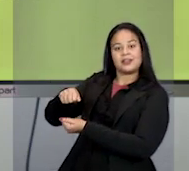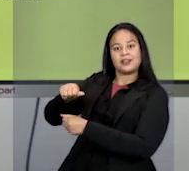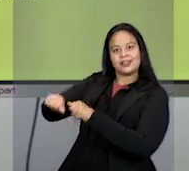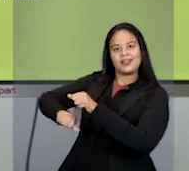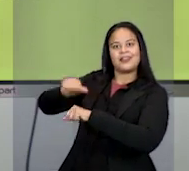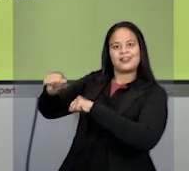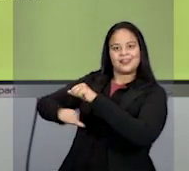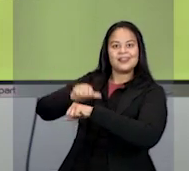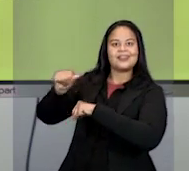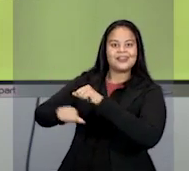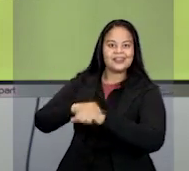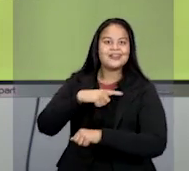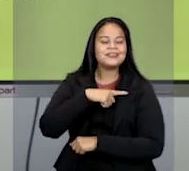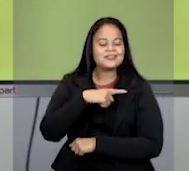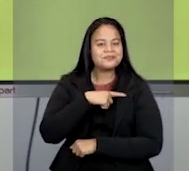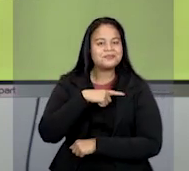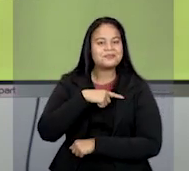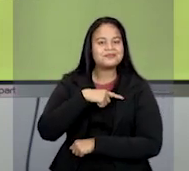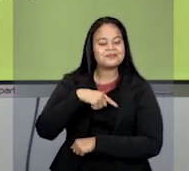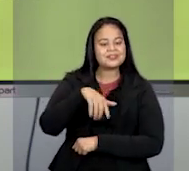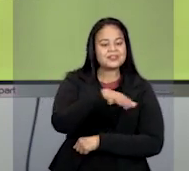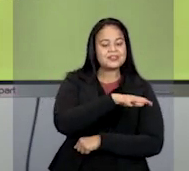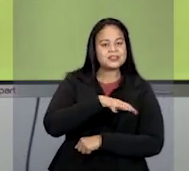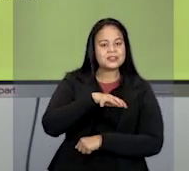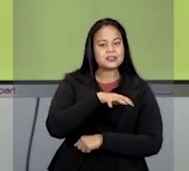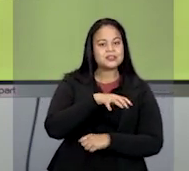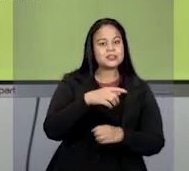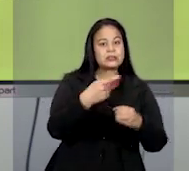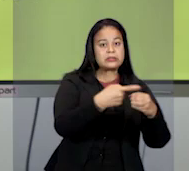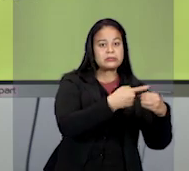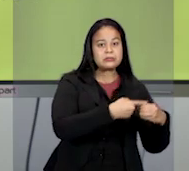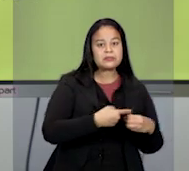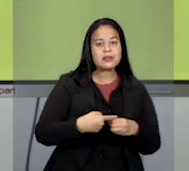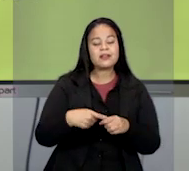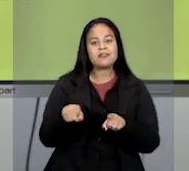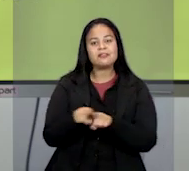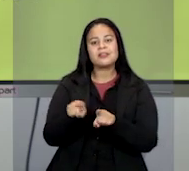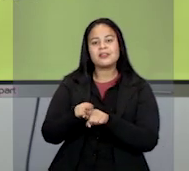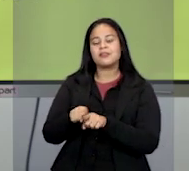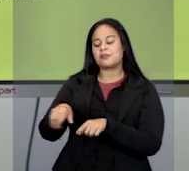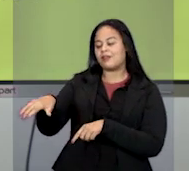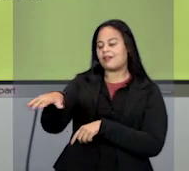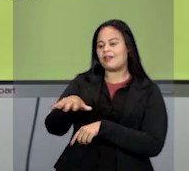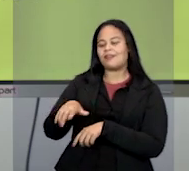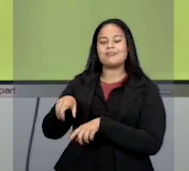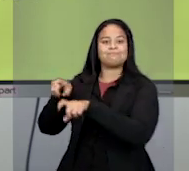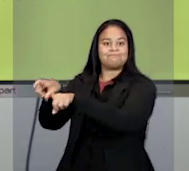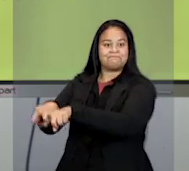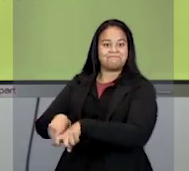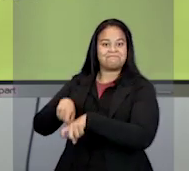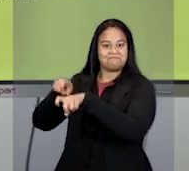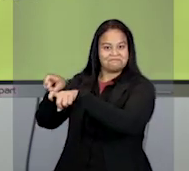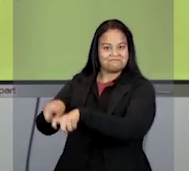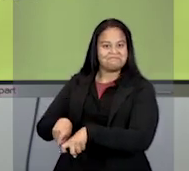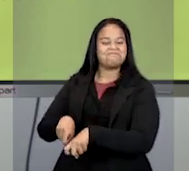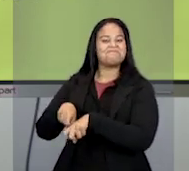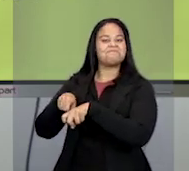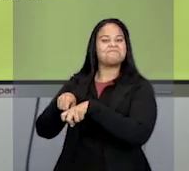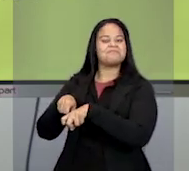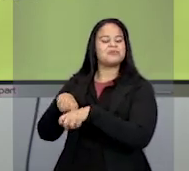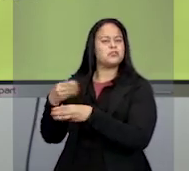transformação, tanto no espaço urbano, como também nesse espaço rural. E é aí que nós vamos entender um pouco como é